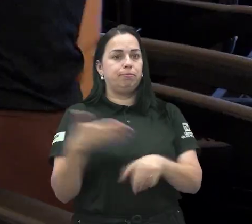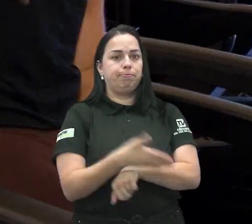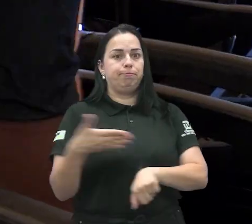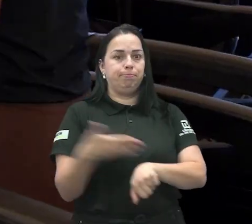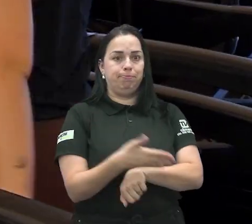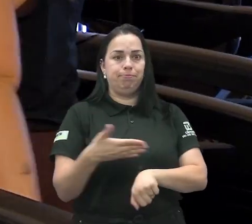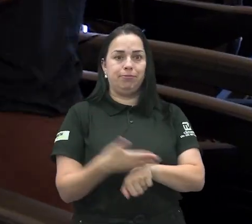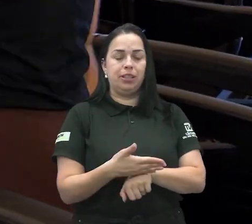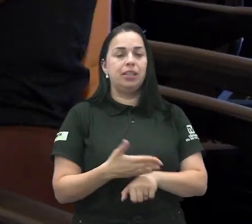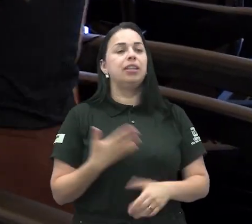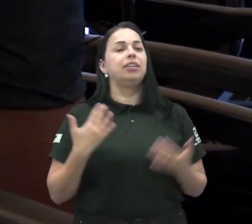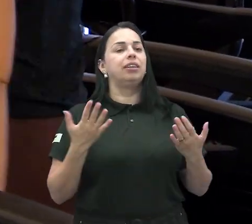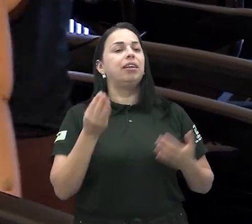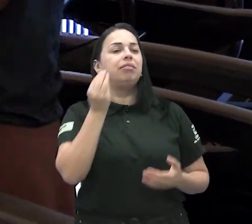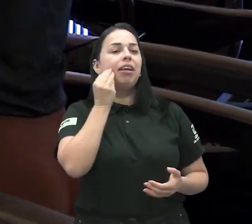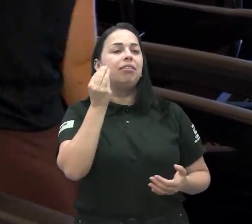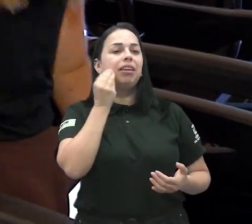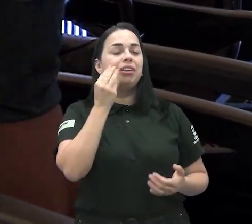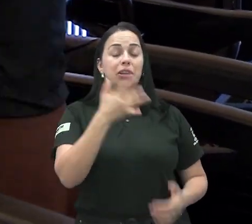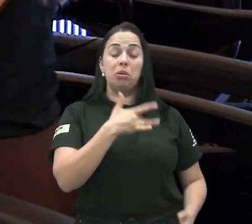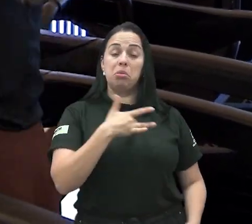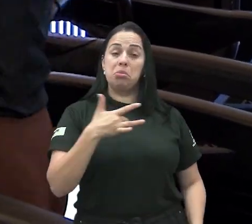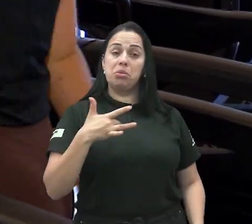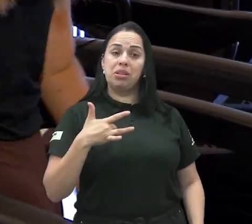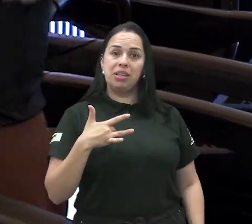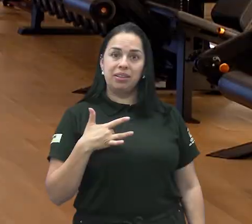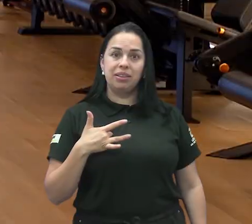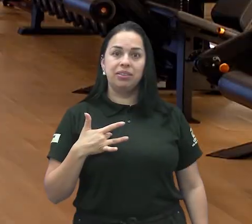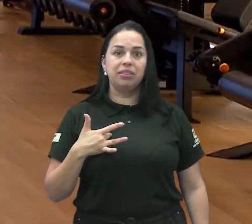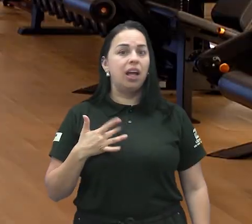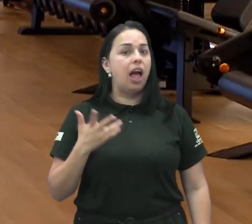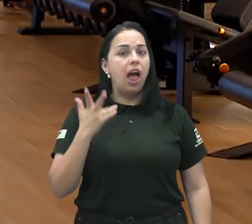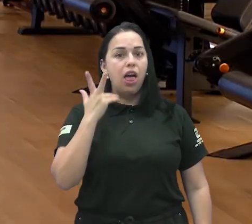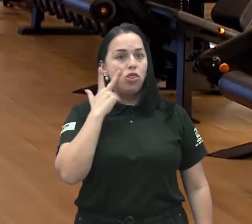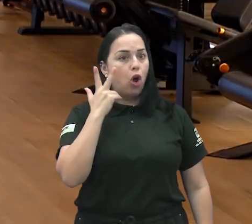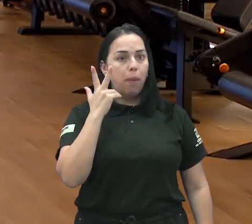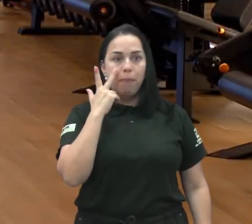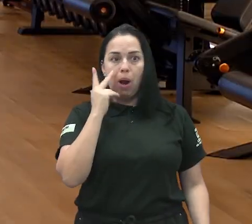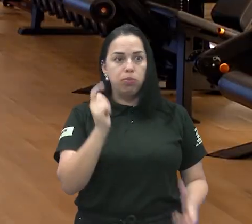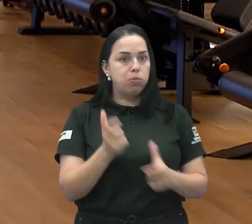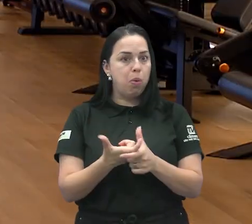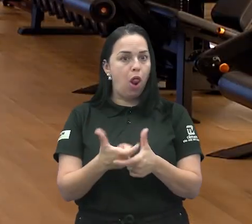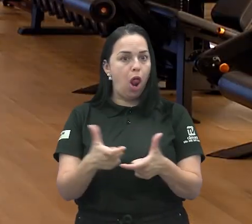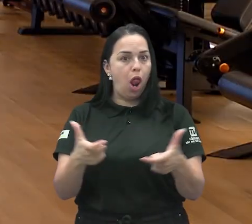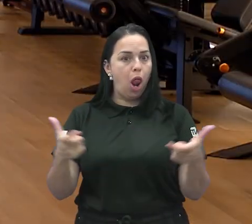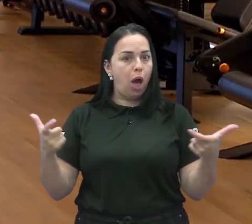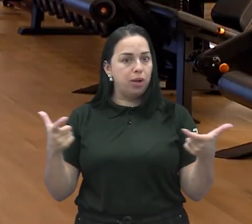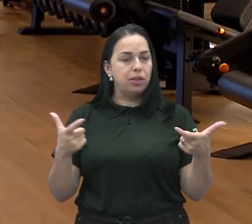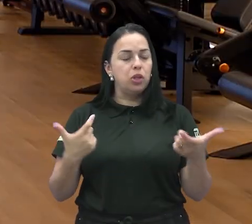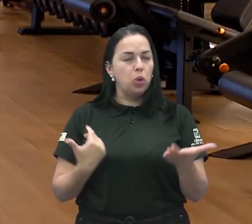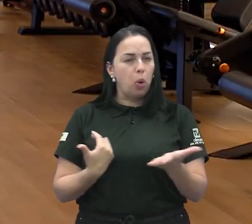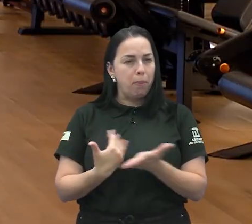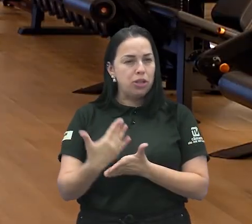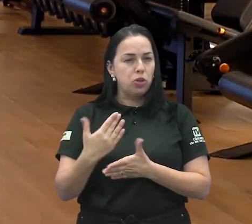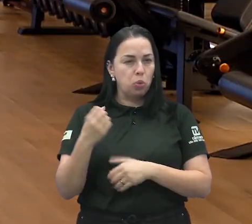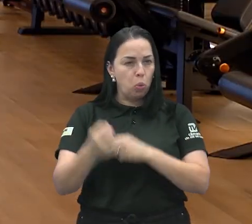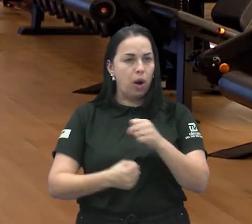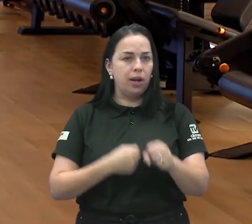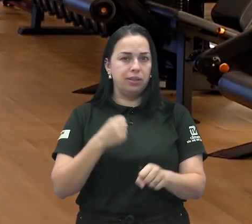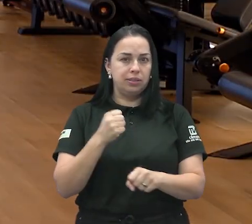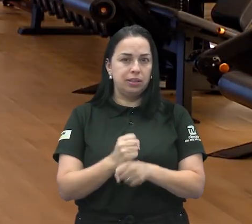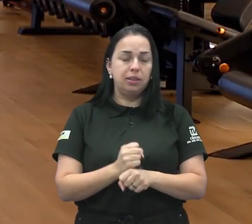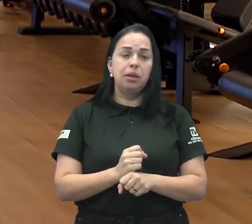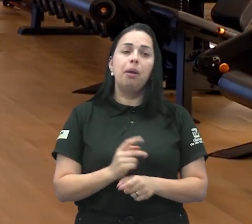academia, todas em busca de uma rotina mais saudável. É bem comum um aumento aí, da procura no início do ano nas